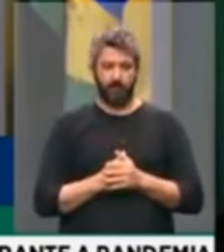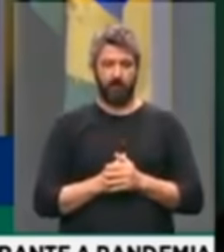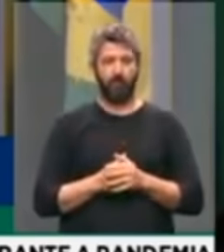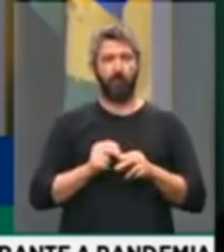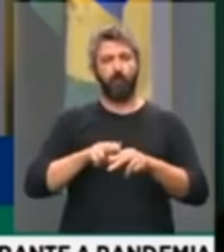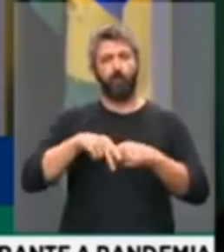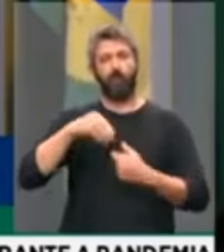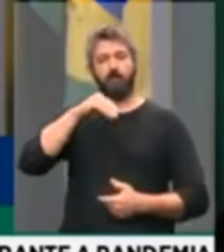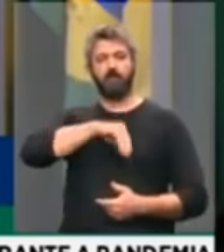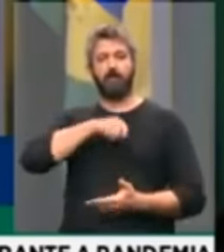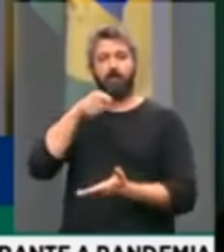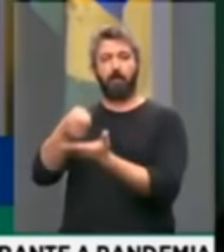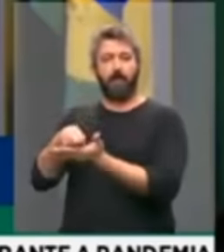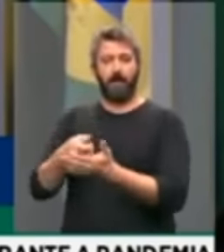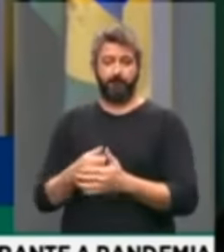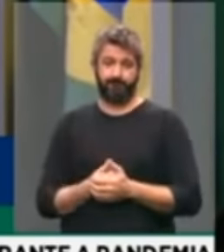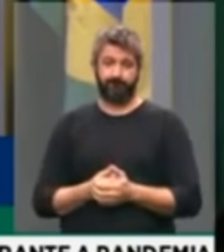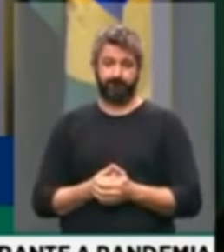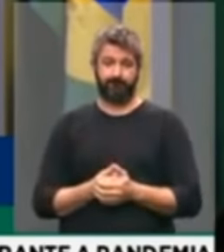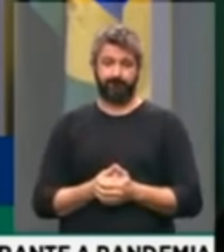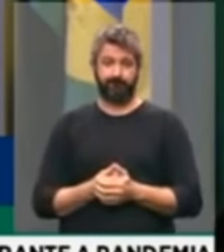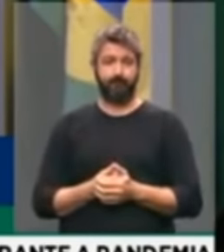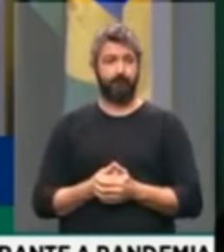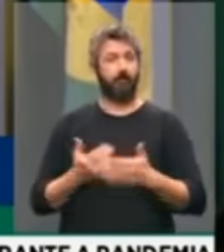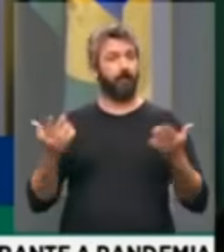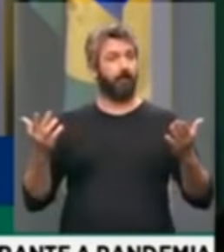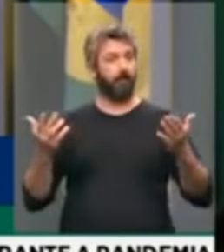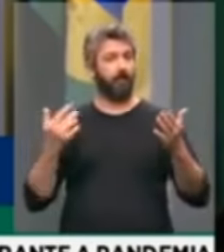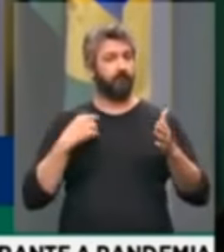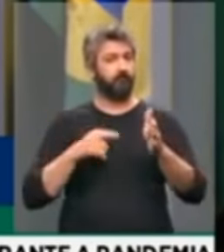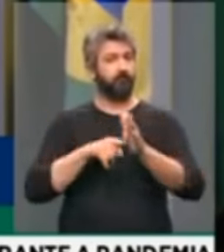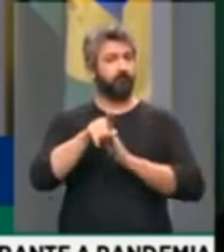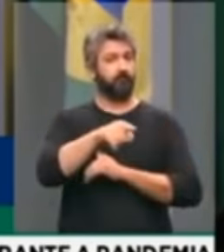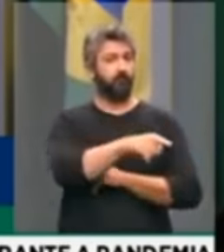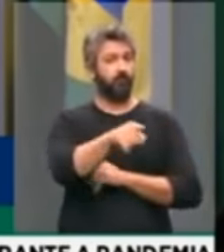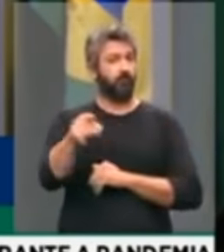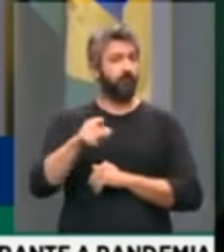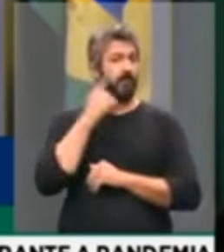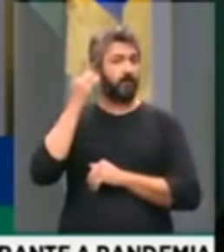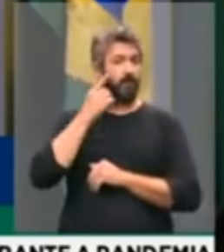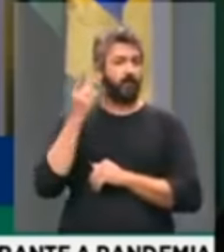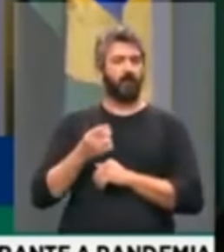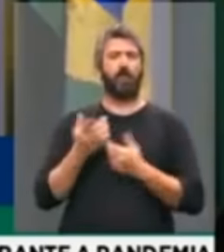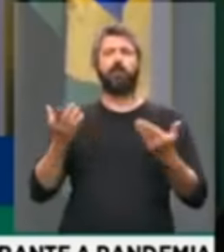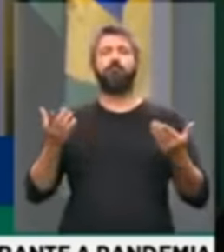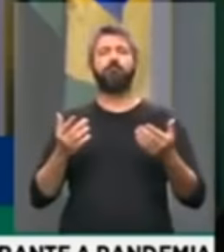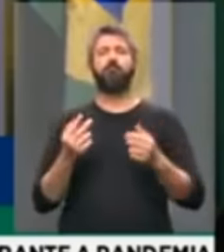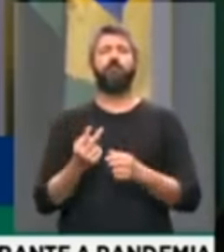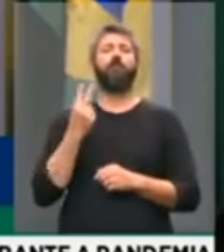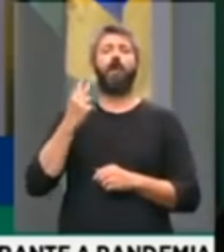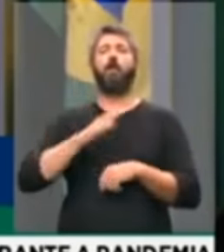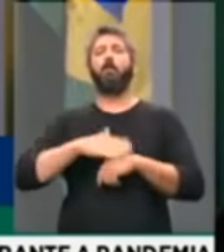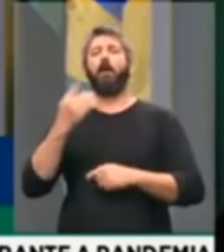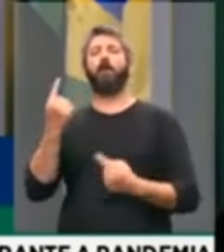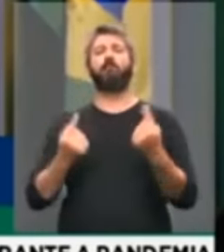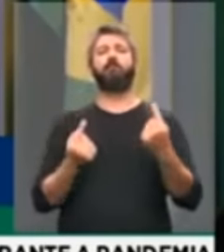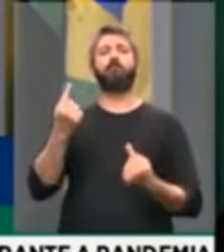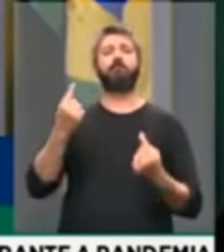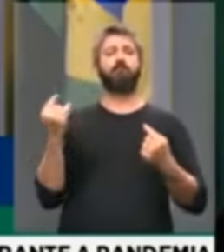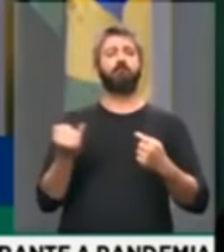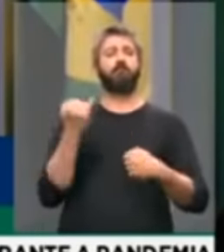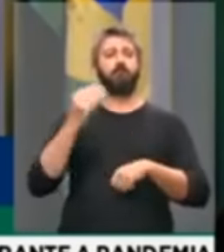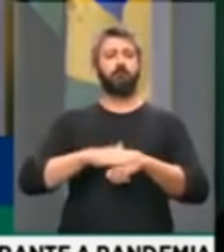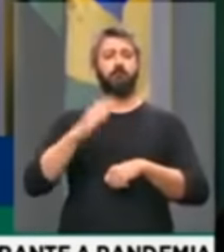com folha de pagamento eu estou pergunta os senhores parlamentares né do que que vale mais qual é a prioridade